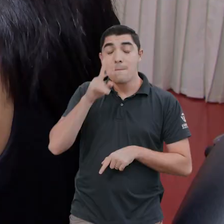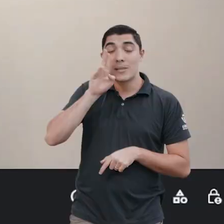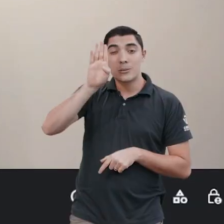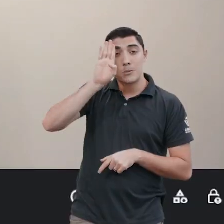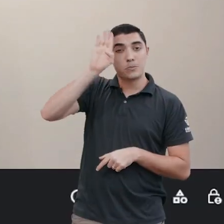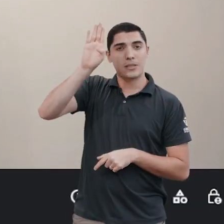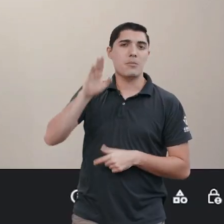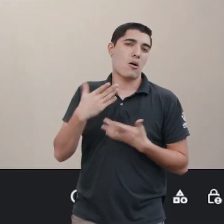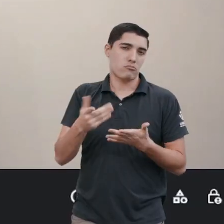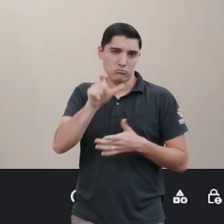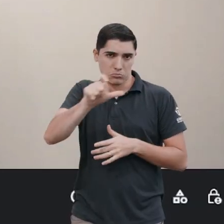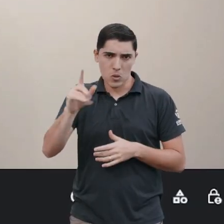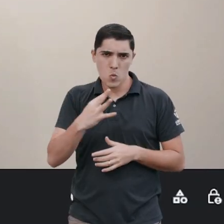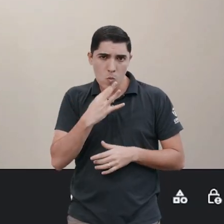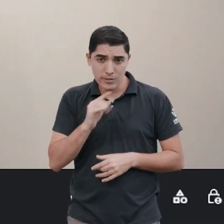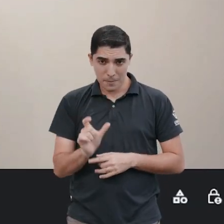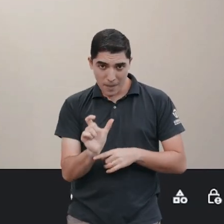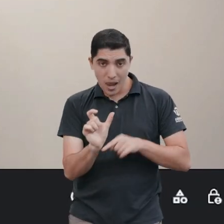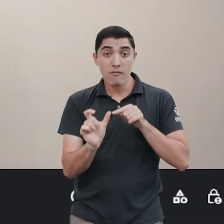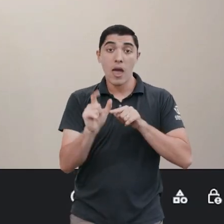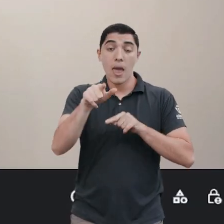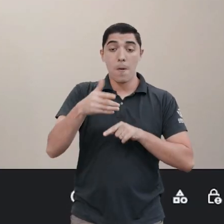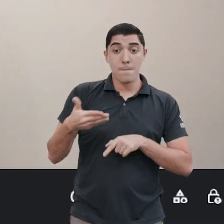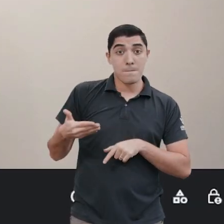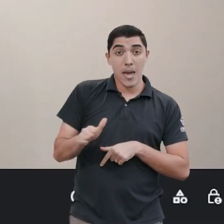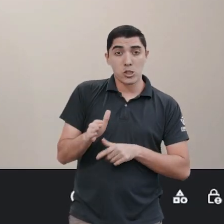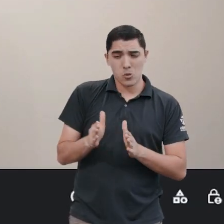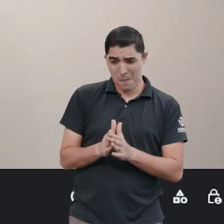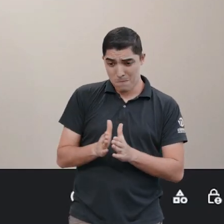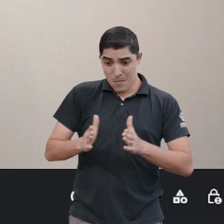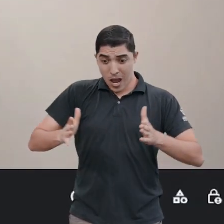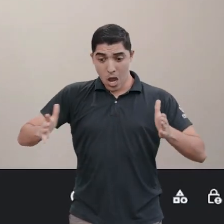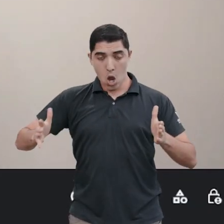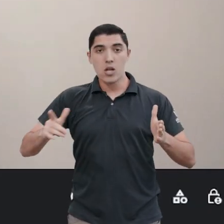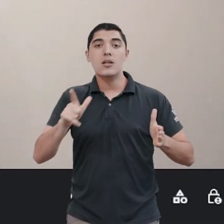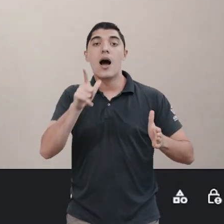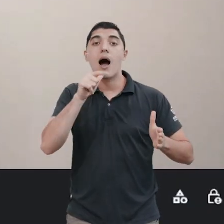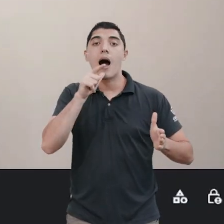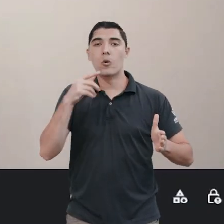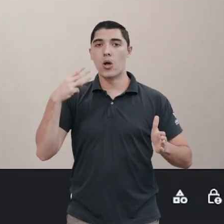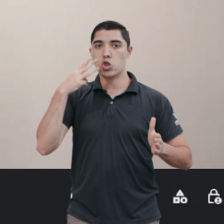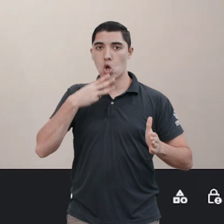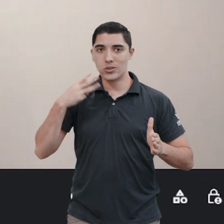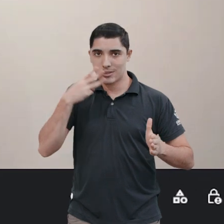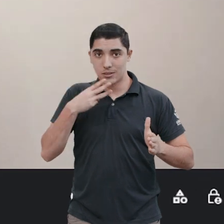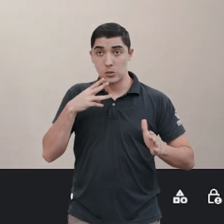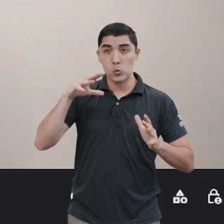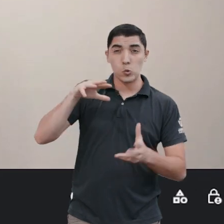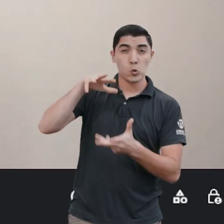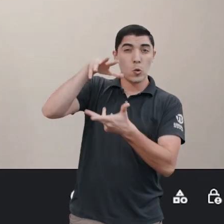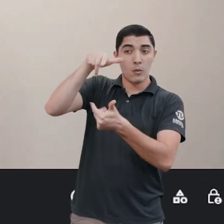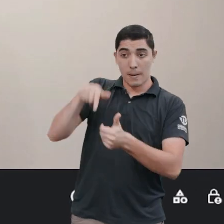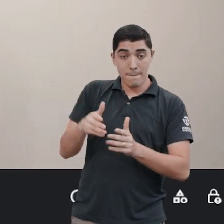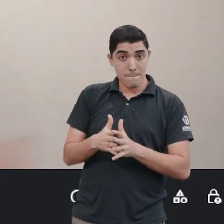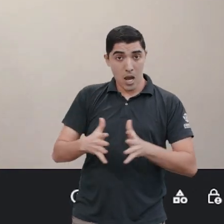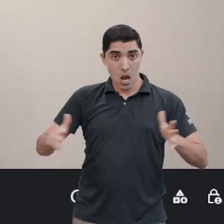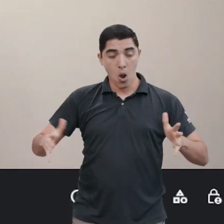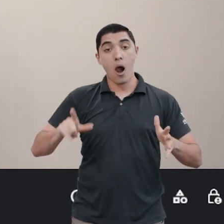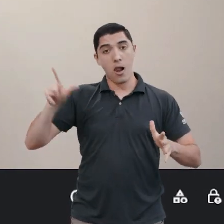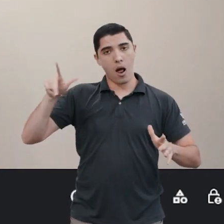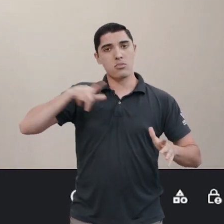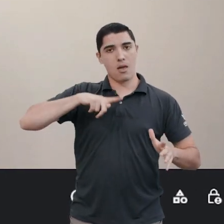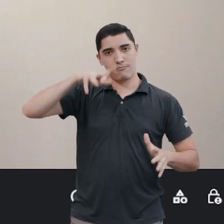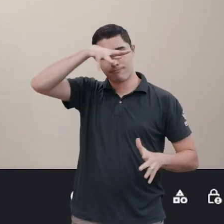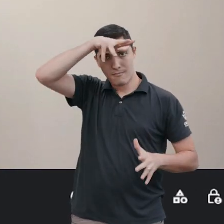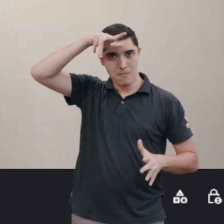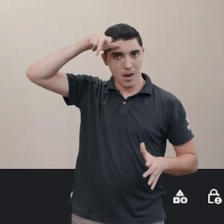artigo nobre. Para quem não sabe, o pirarucu é o maior peixe de água doce do mundo. Ele é predominante da